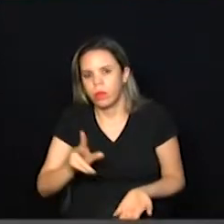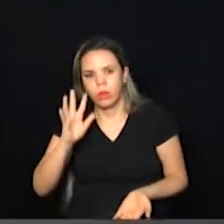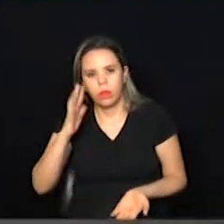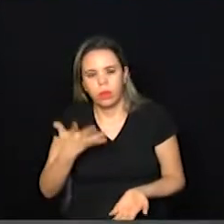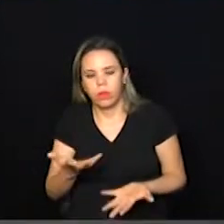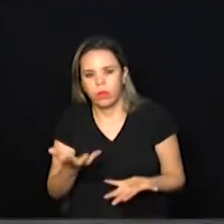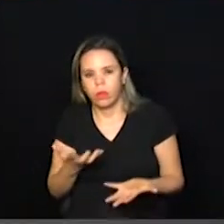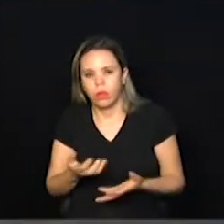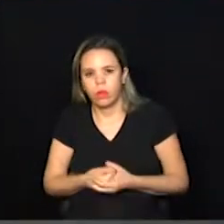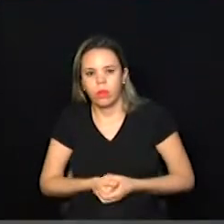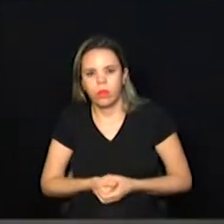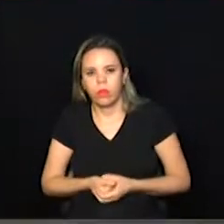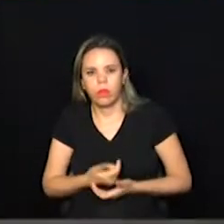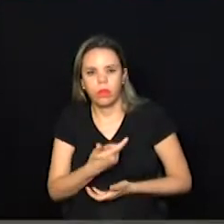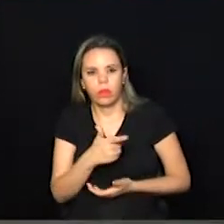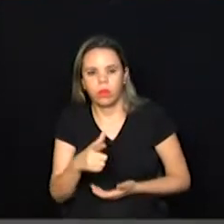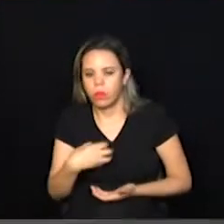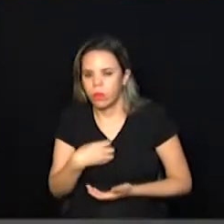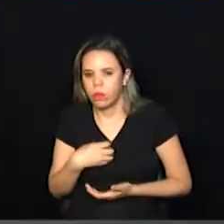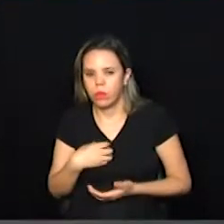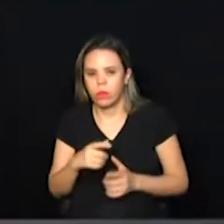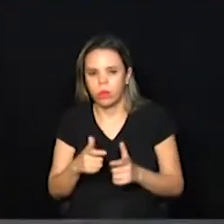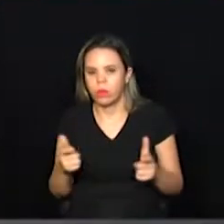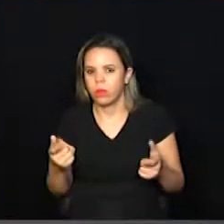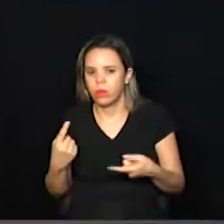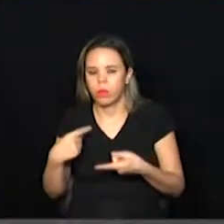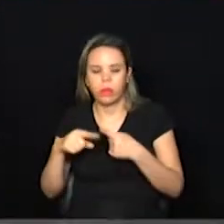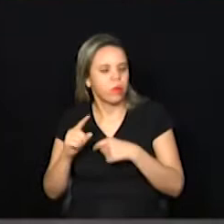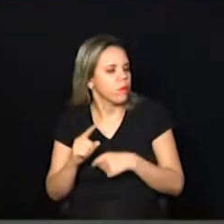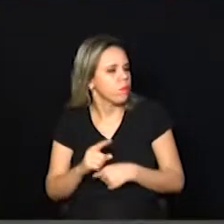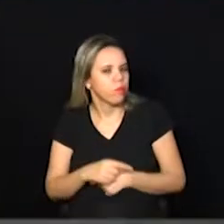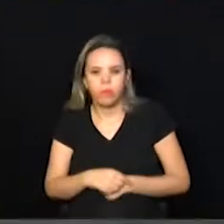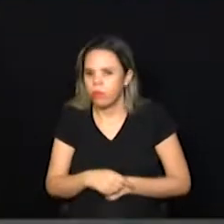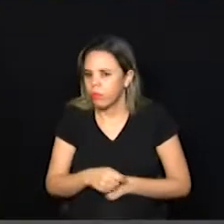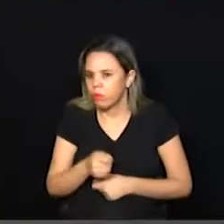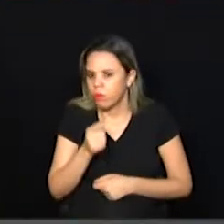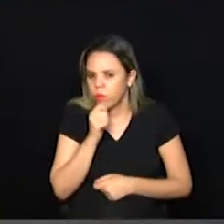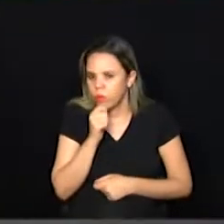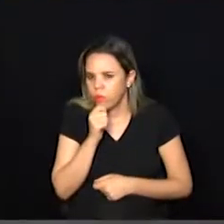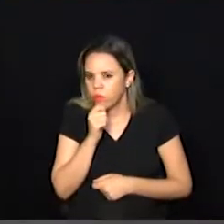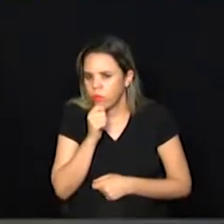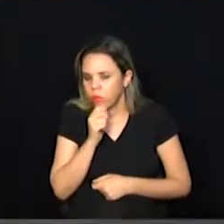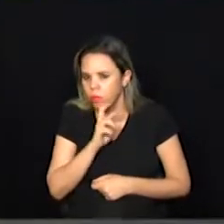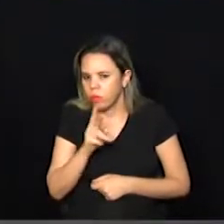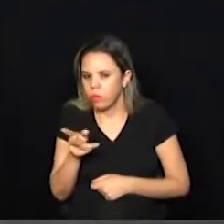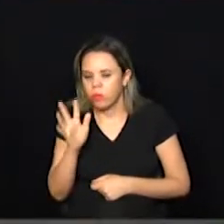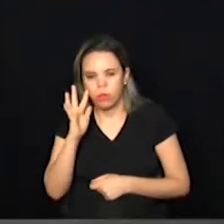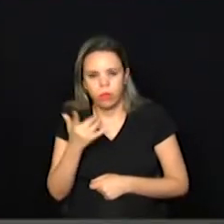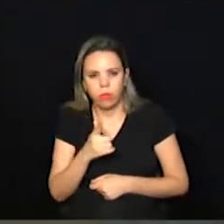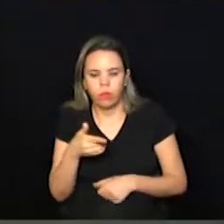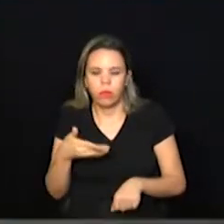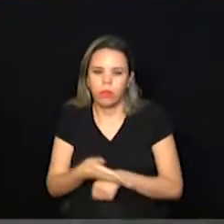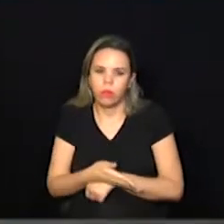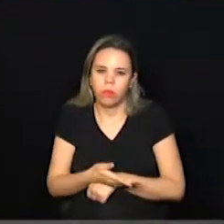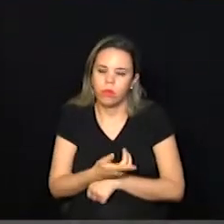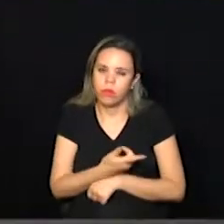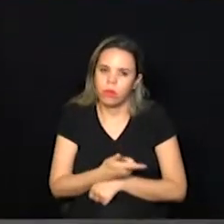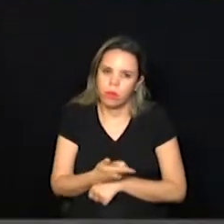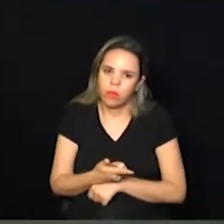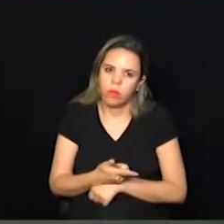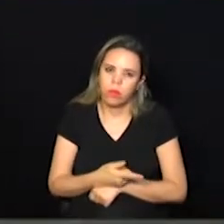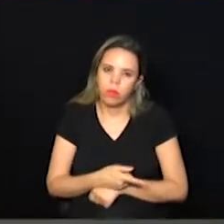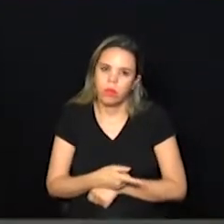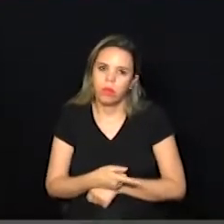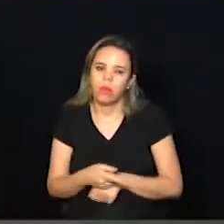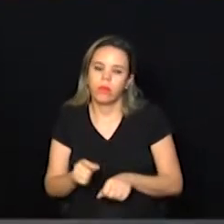nós queremos, não tem tido um grande... a palavra não é resultado, mas o grande acesso, mas a gente tem que levar em conta tanto